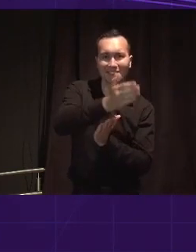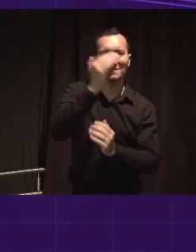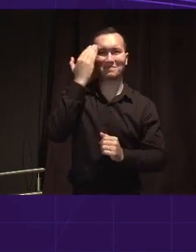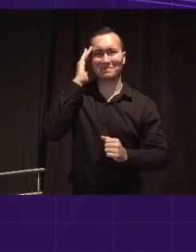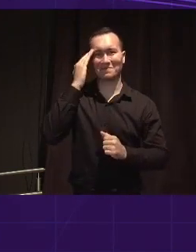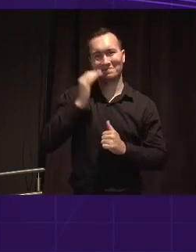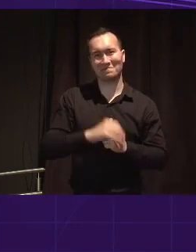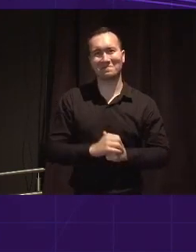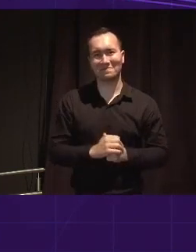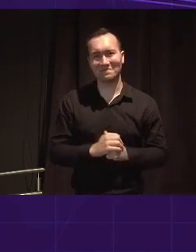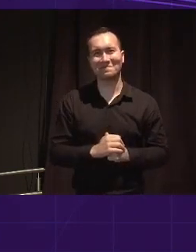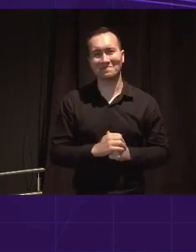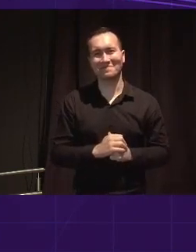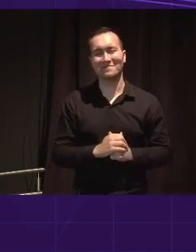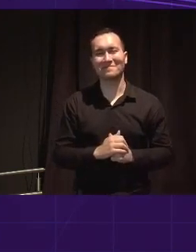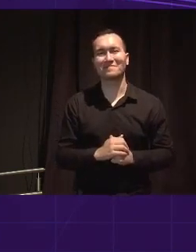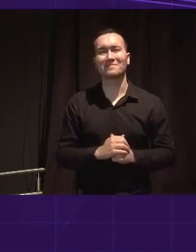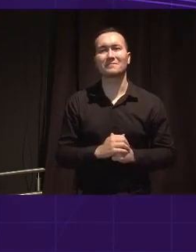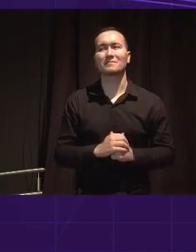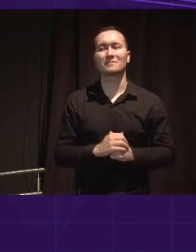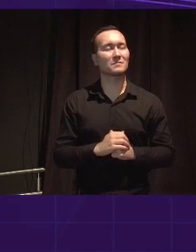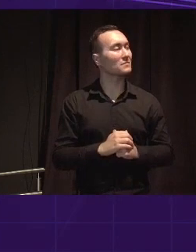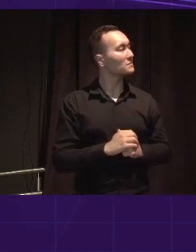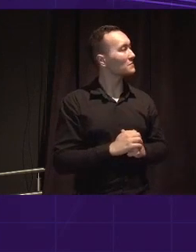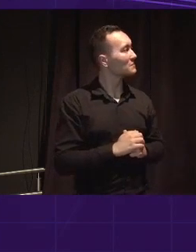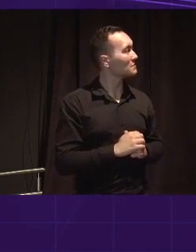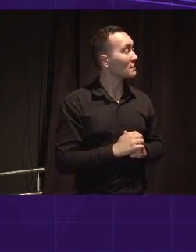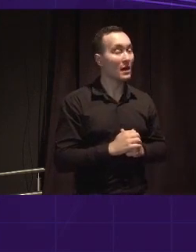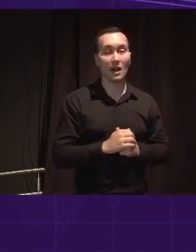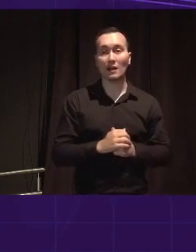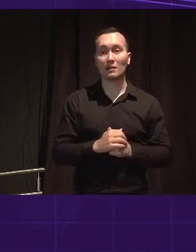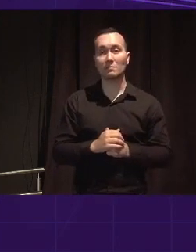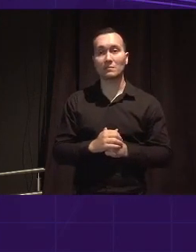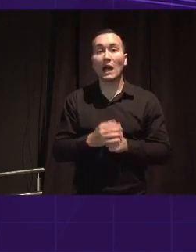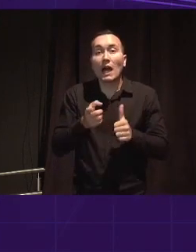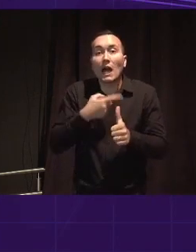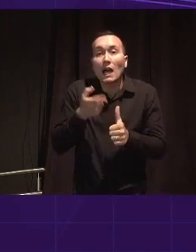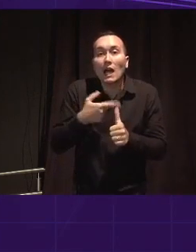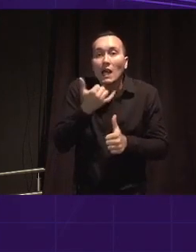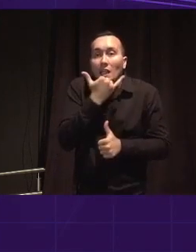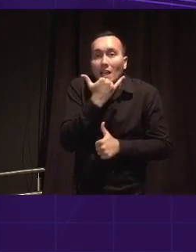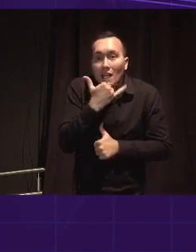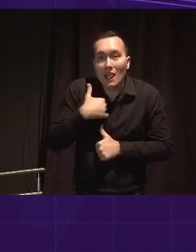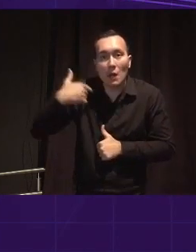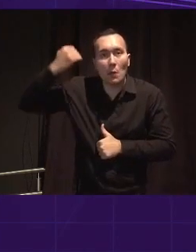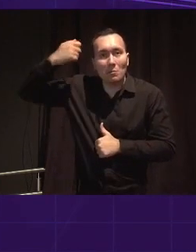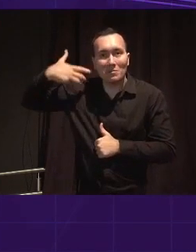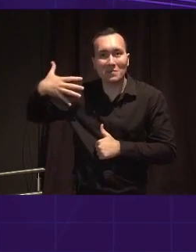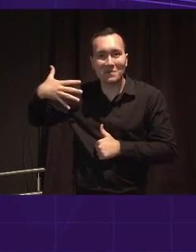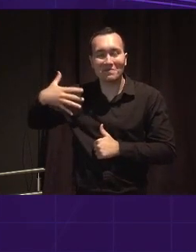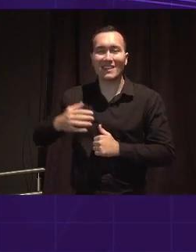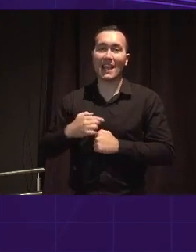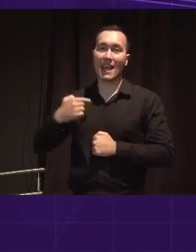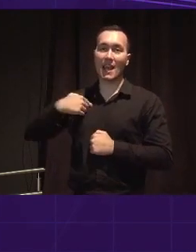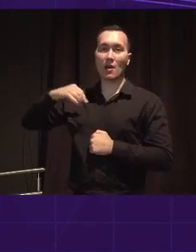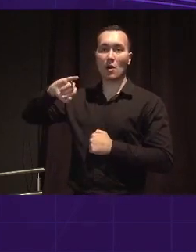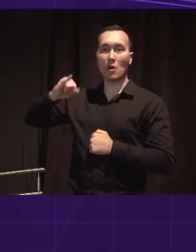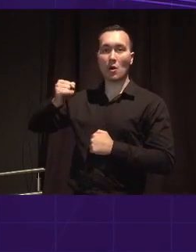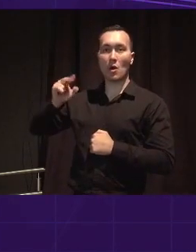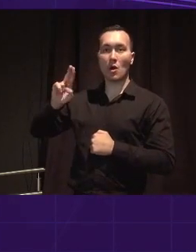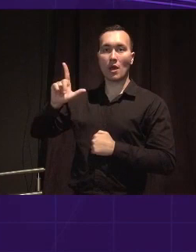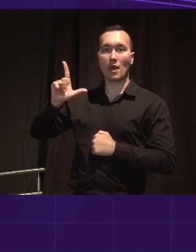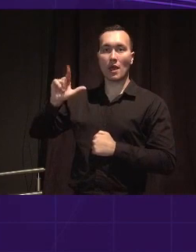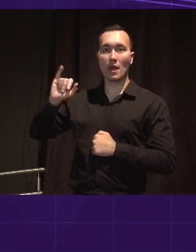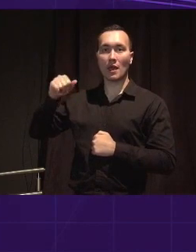né? Tá bom? Eu vou me apresentar, né? Então, desculpa, não fiz isso antes, mas eu sou a Julieta, né? Sou casada,